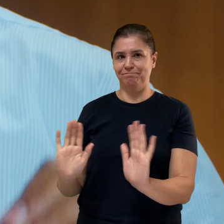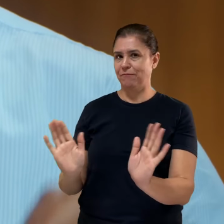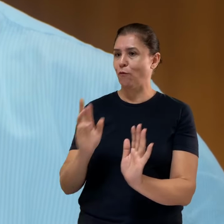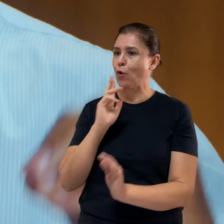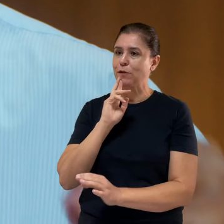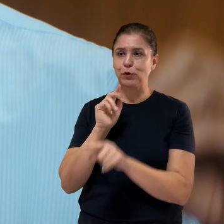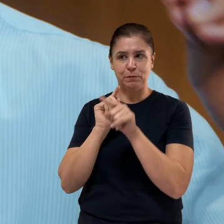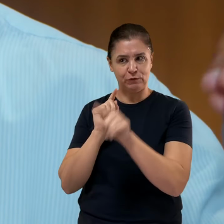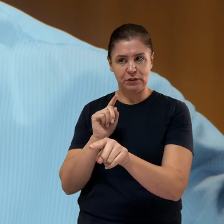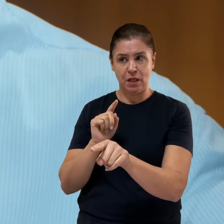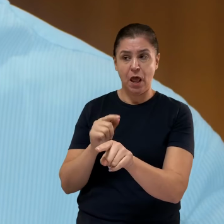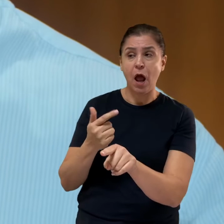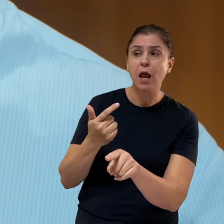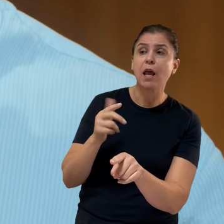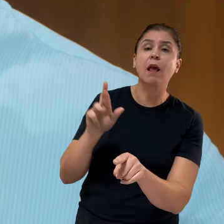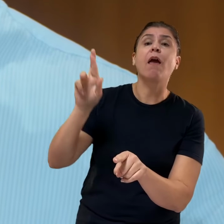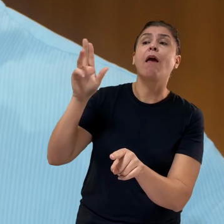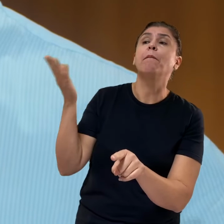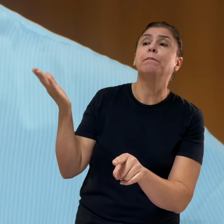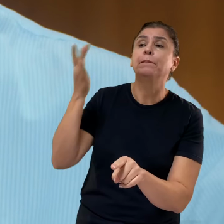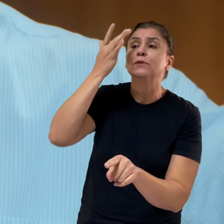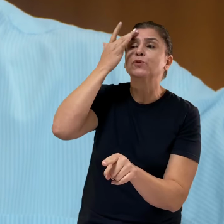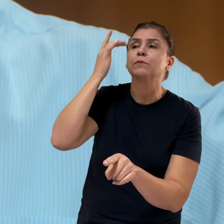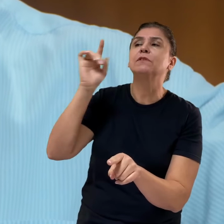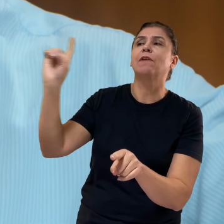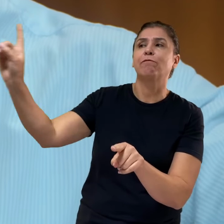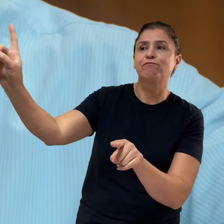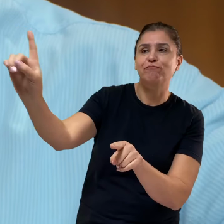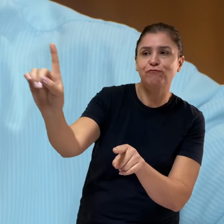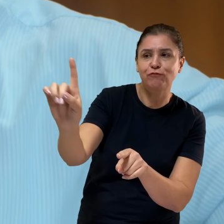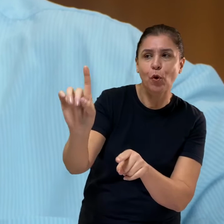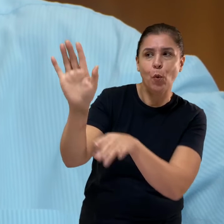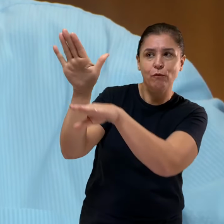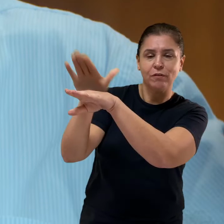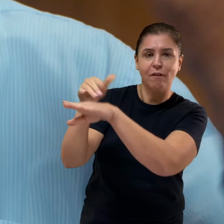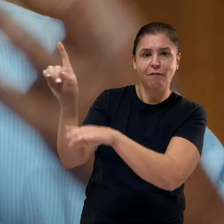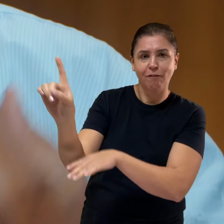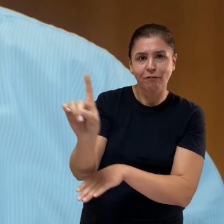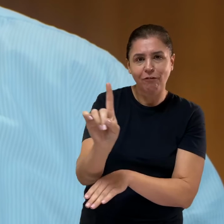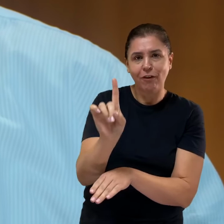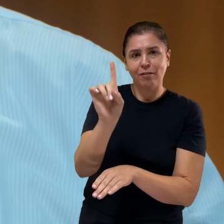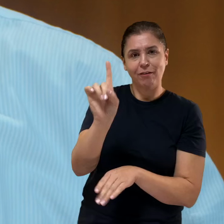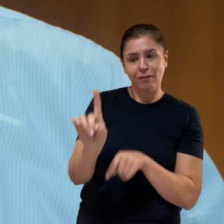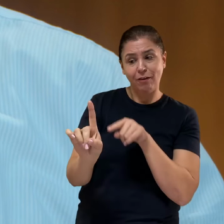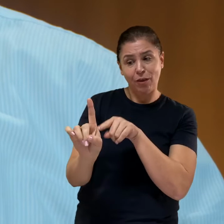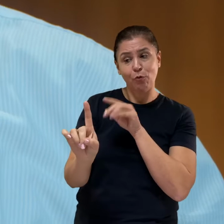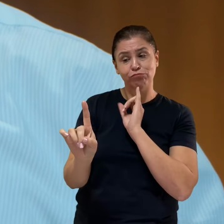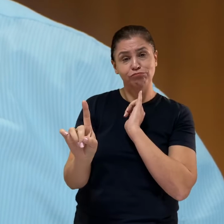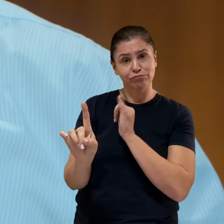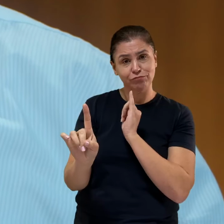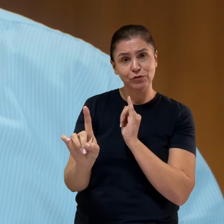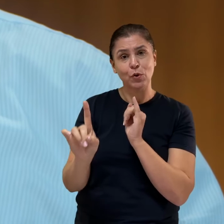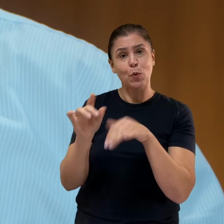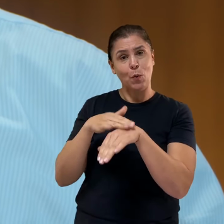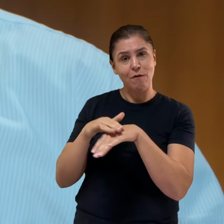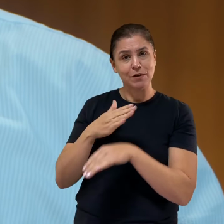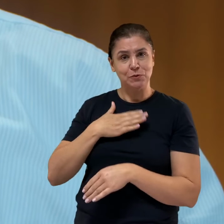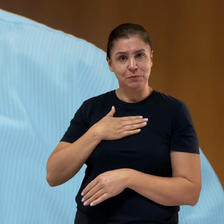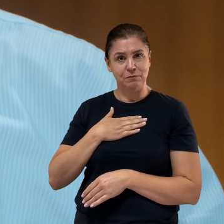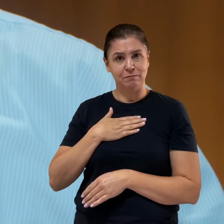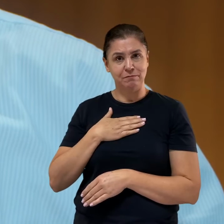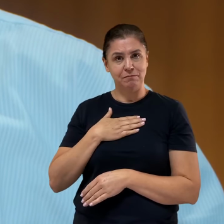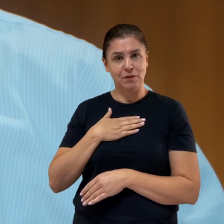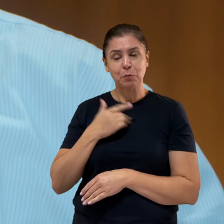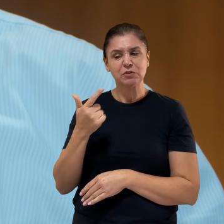responder? Não vou responder para você. Você vai fazer a pessoa vir até mim. Tirar o intermediário.